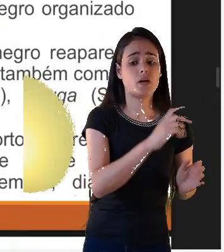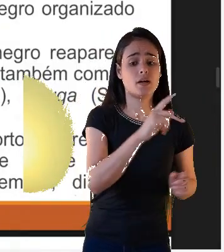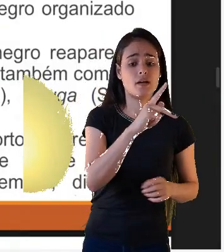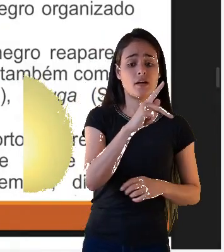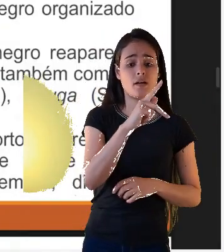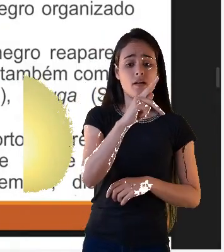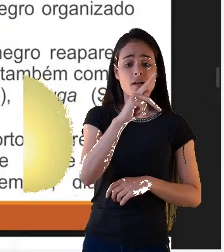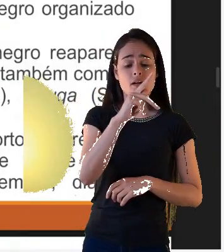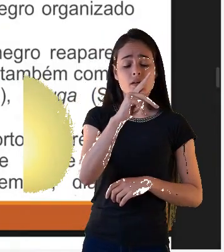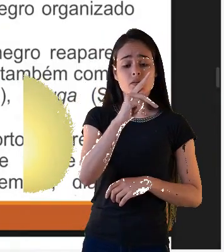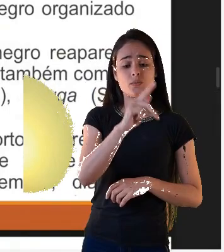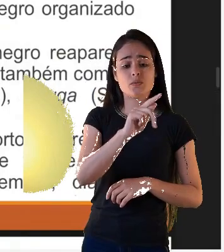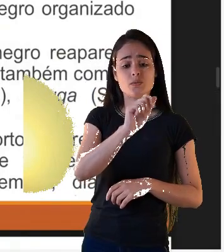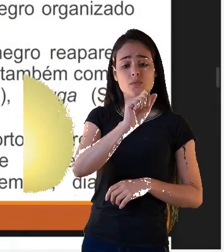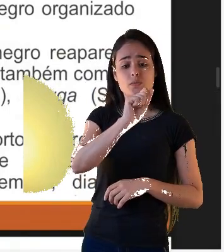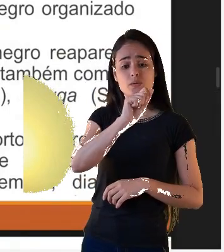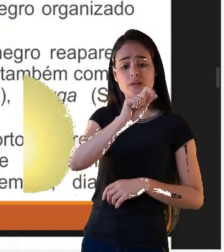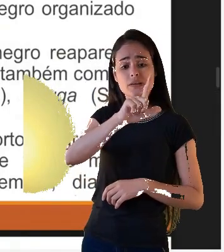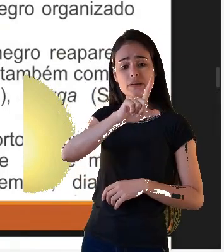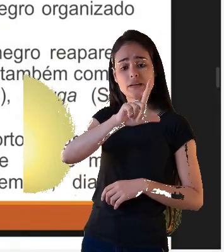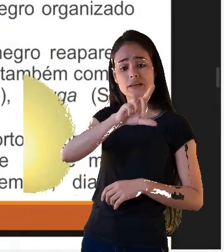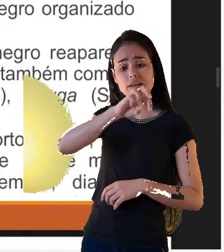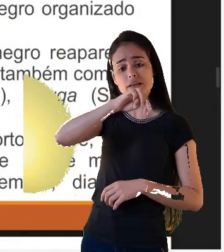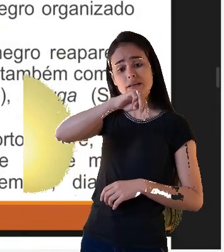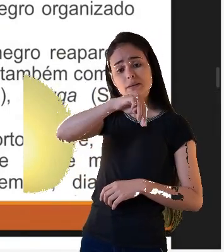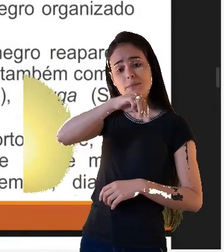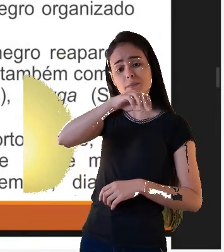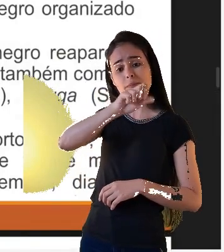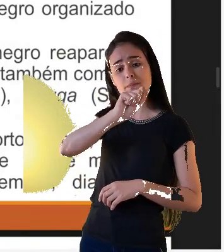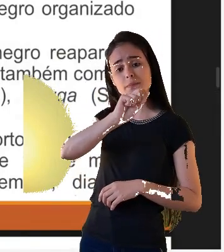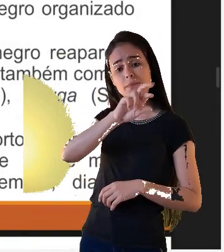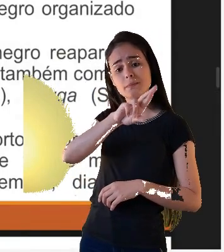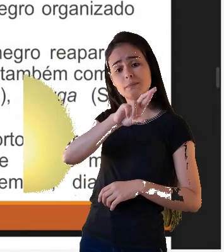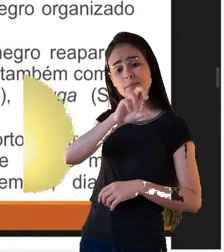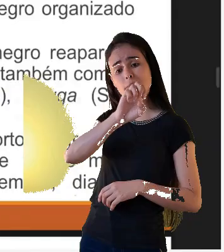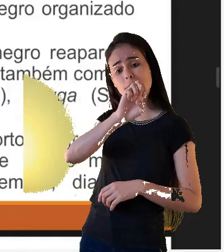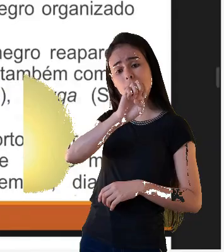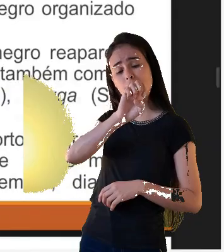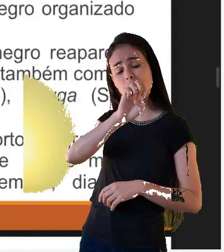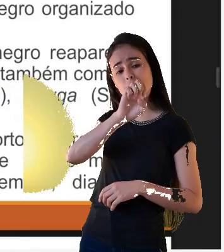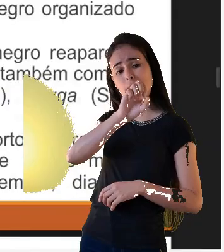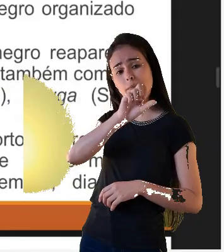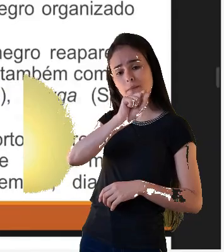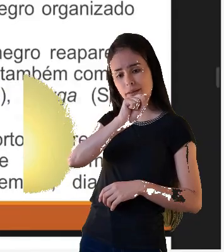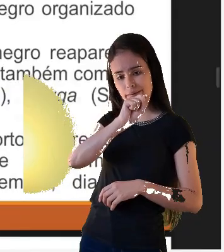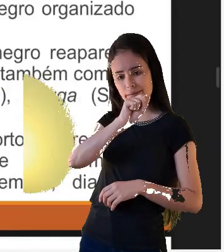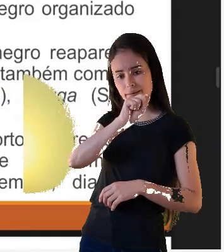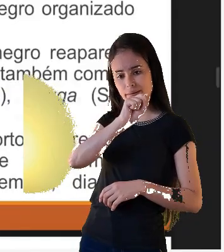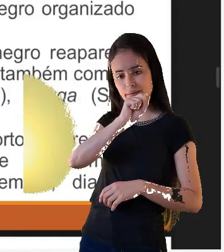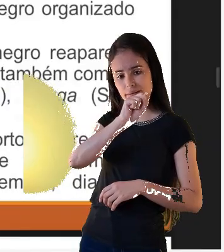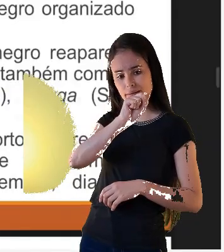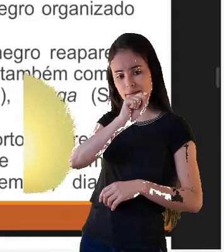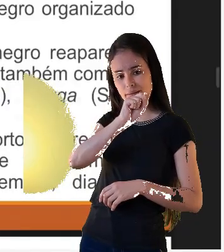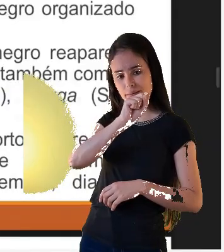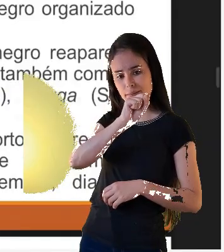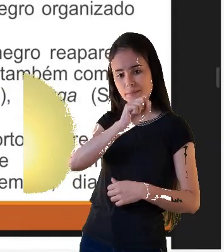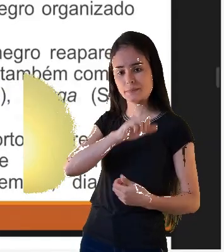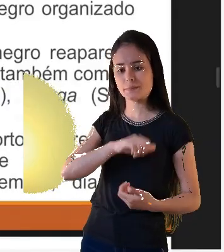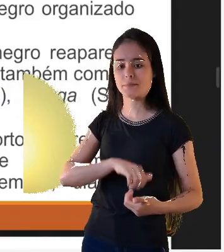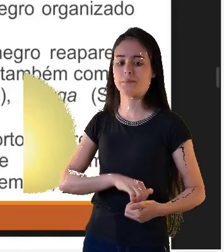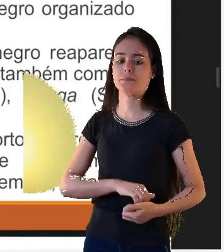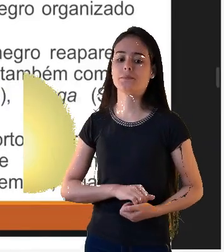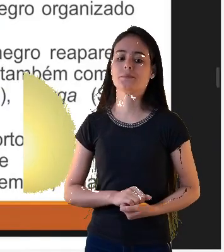Palmares, em Porto Alegre, que foi um grupo, por exemplo, que defendeu que o movimento negro parasse de celebrar o 13 de